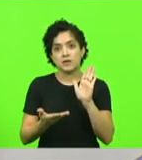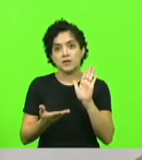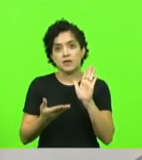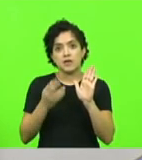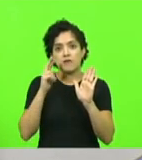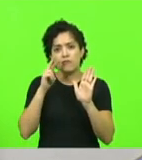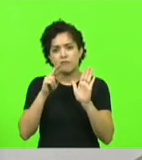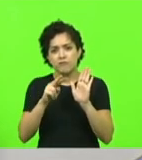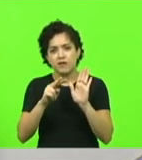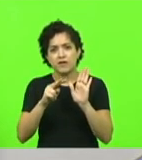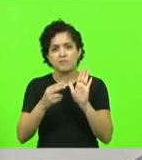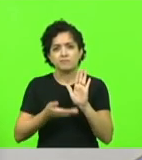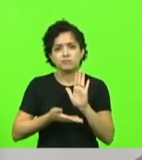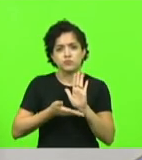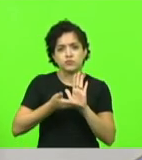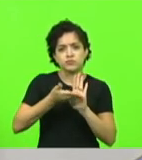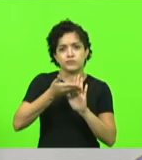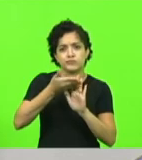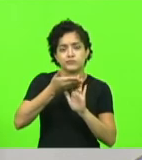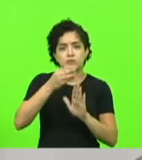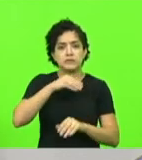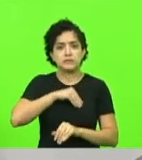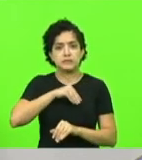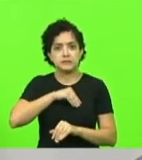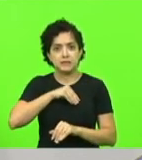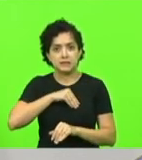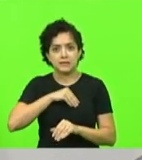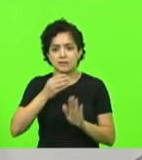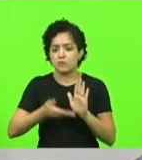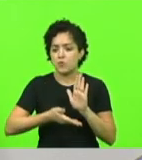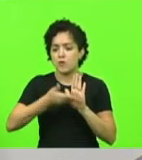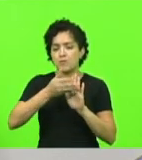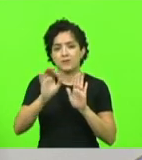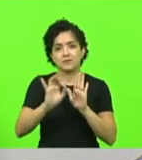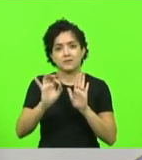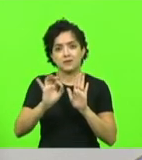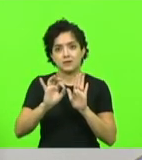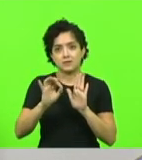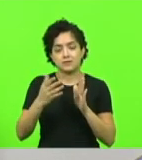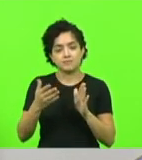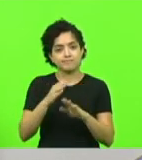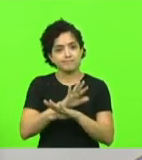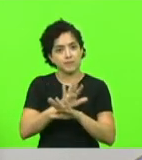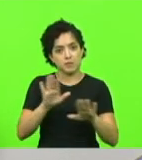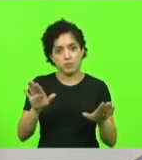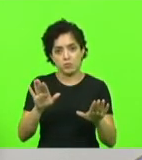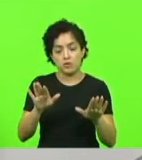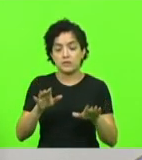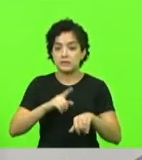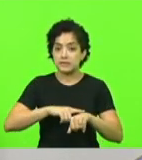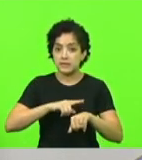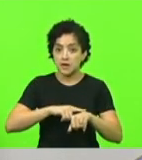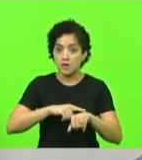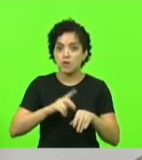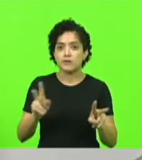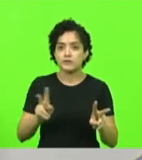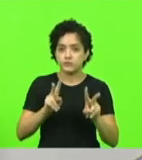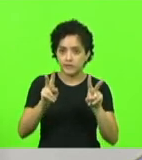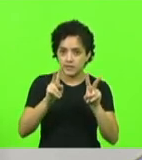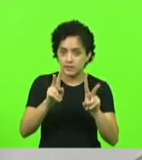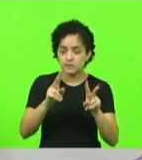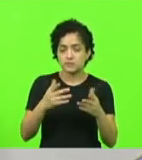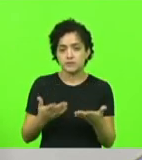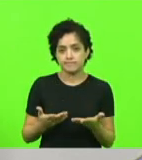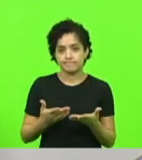receita crescendo e salário de professor não aumentando. Deu, chega. Está na hora de valorizar. Tem receita para